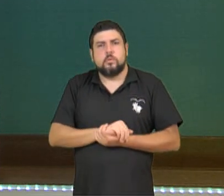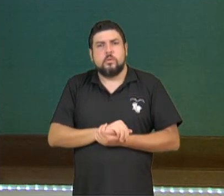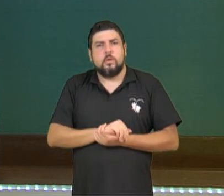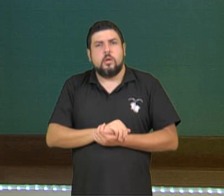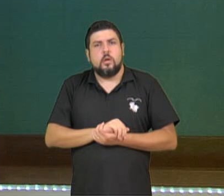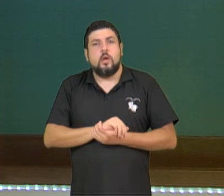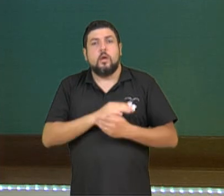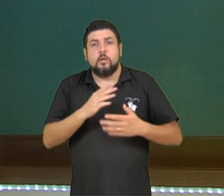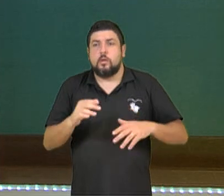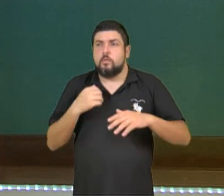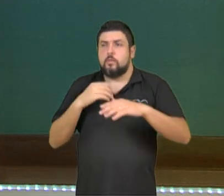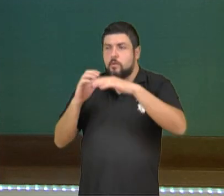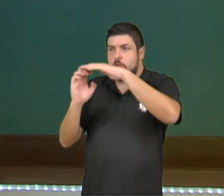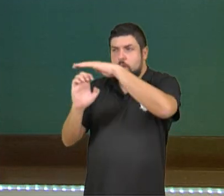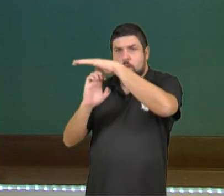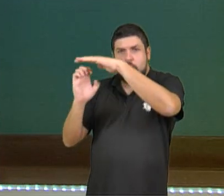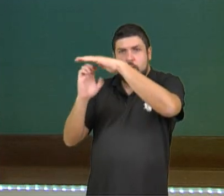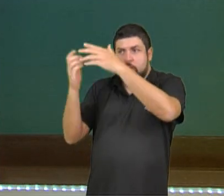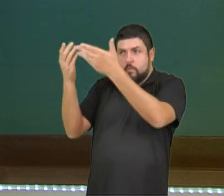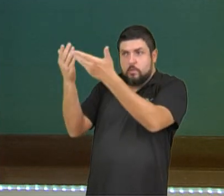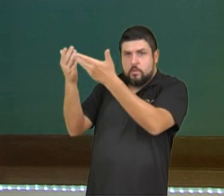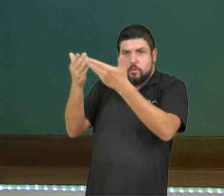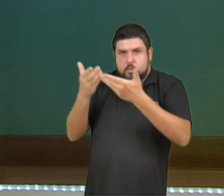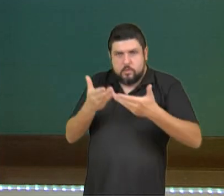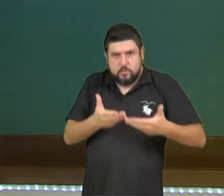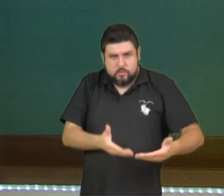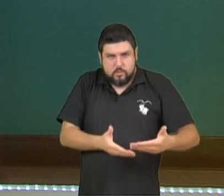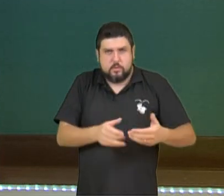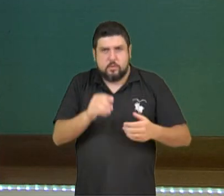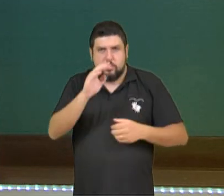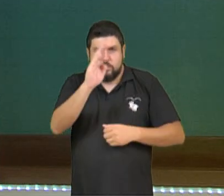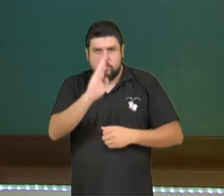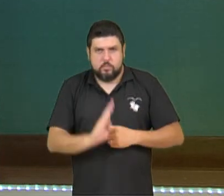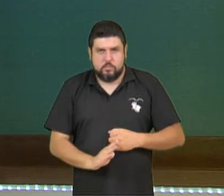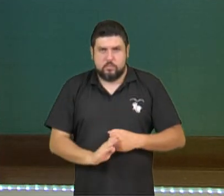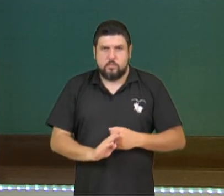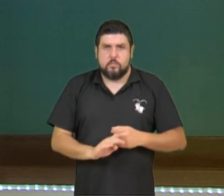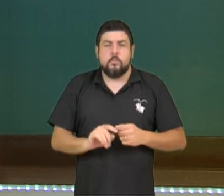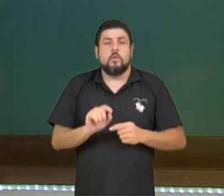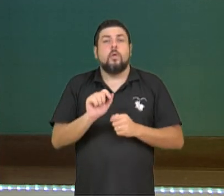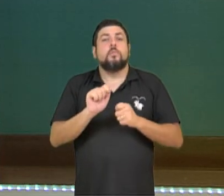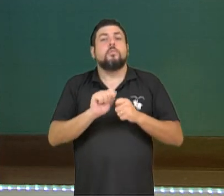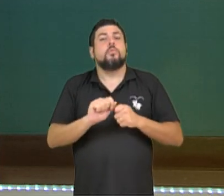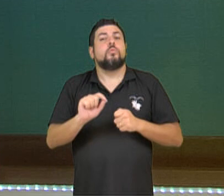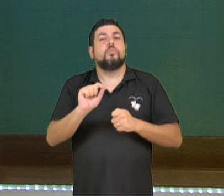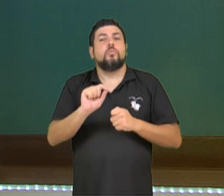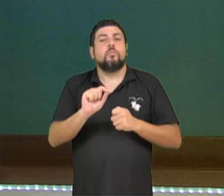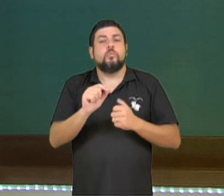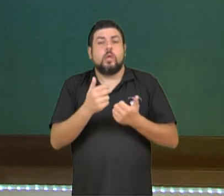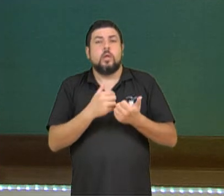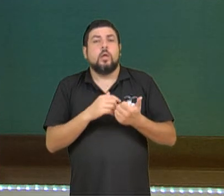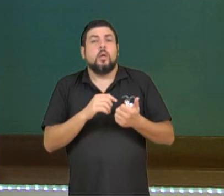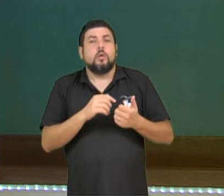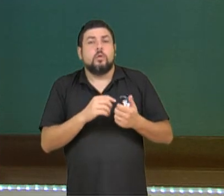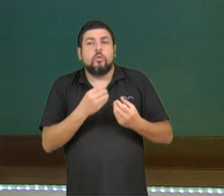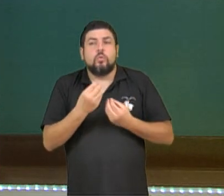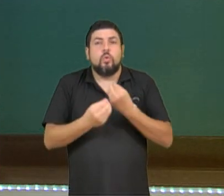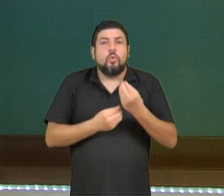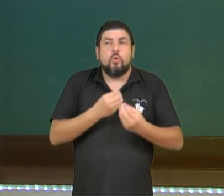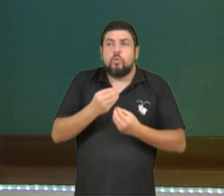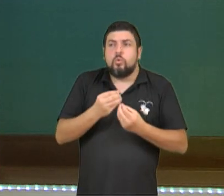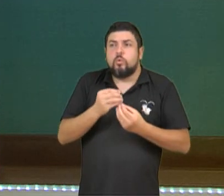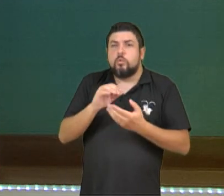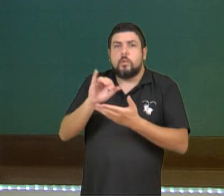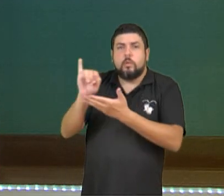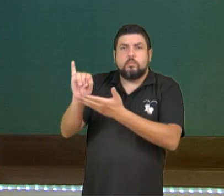essas empresas para cá e literalmente substituímos a forma de importar. Ao